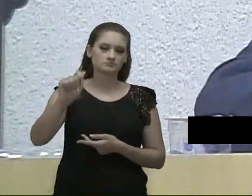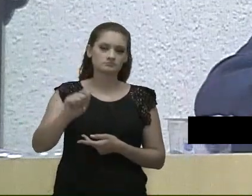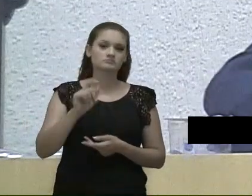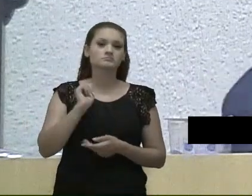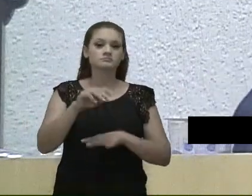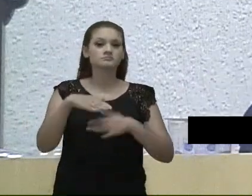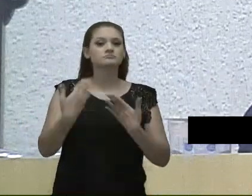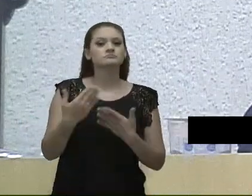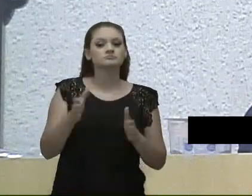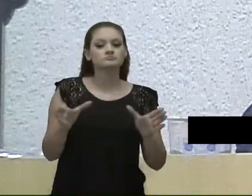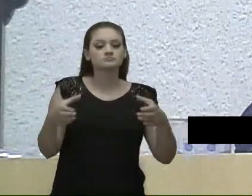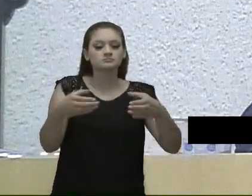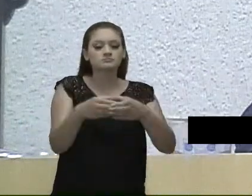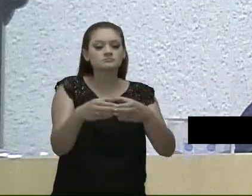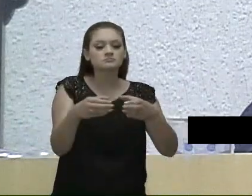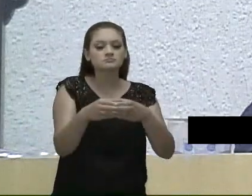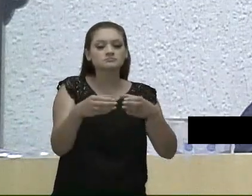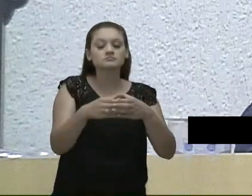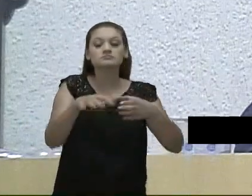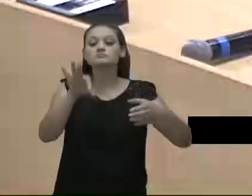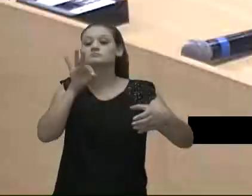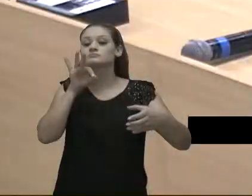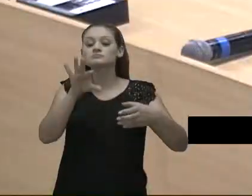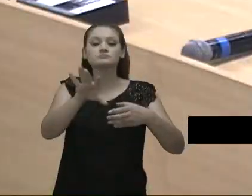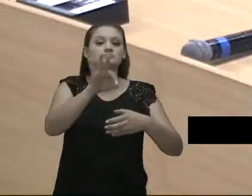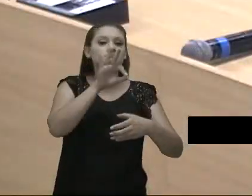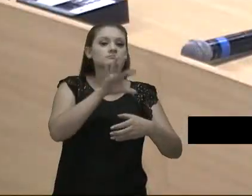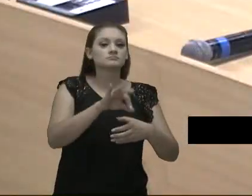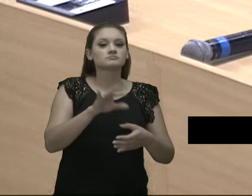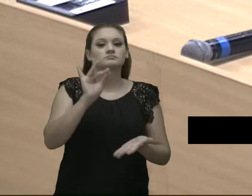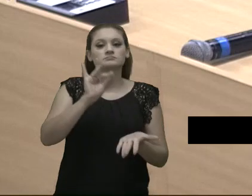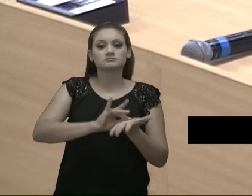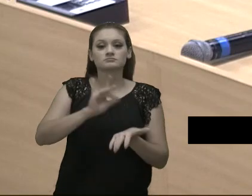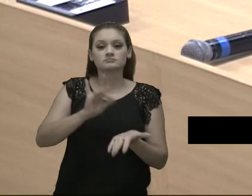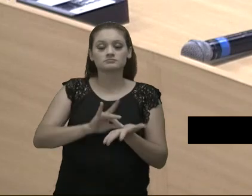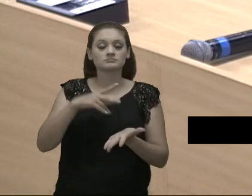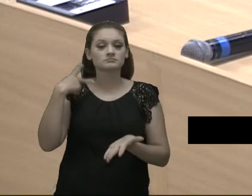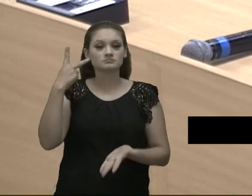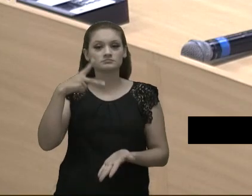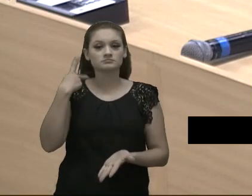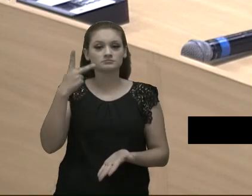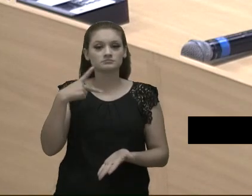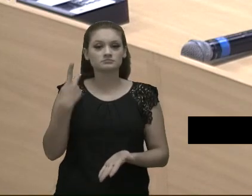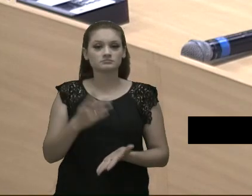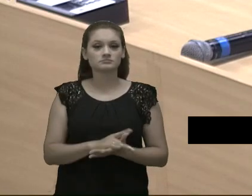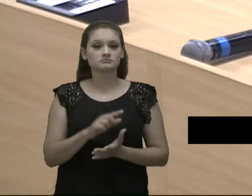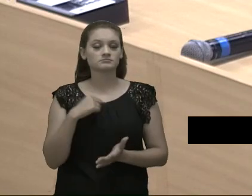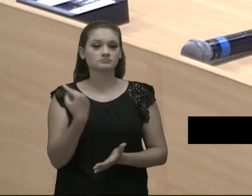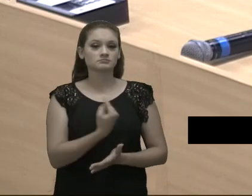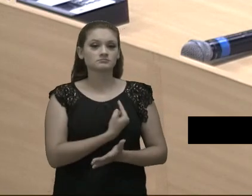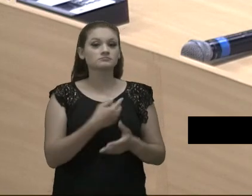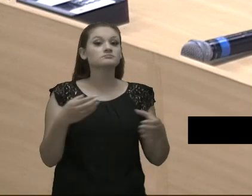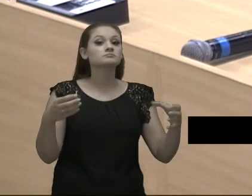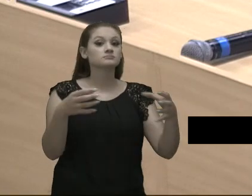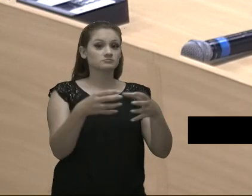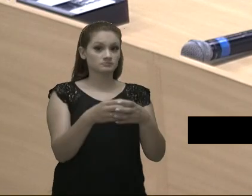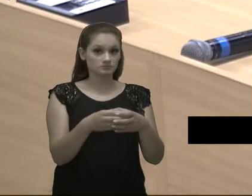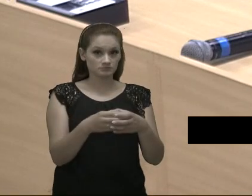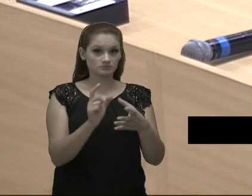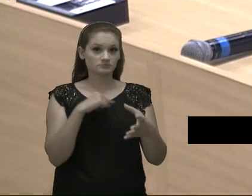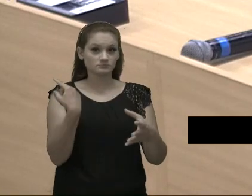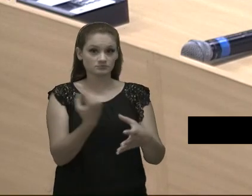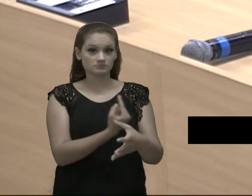de montar essa equipe? Na verdade, senhor vereador, a gente é uma equipe, né?